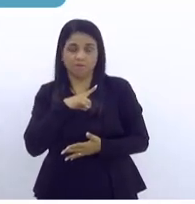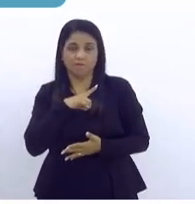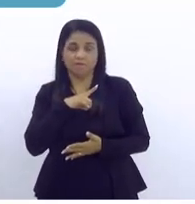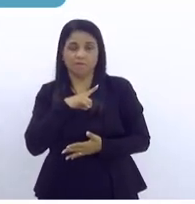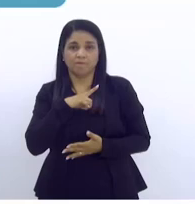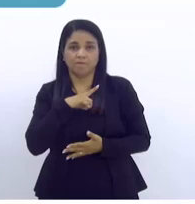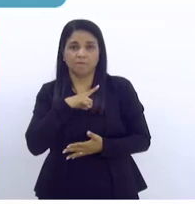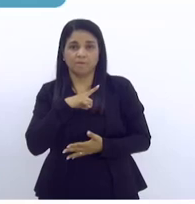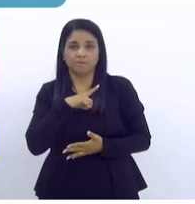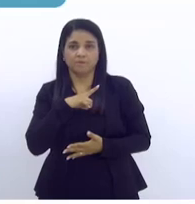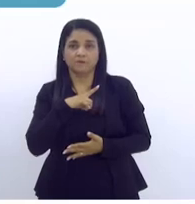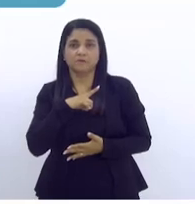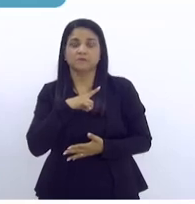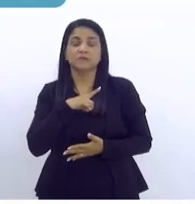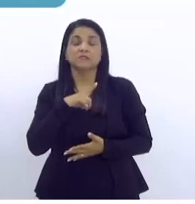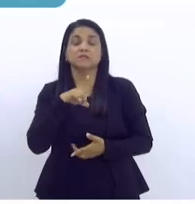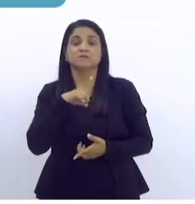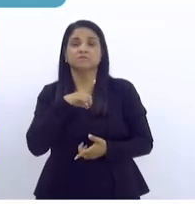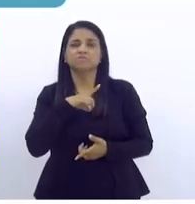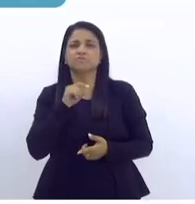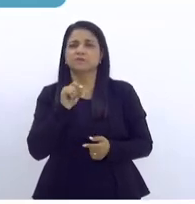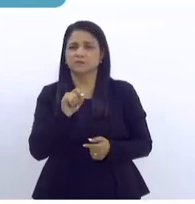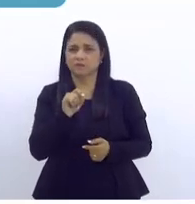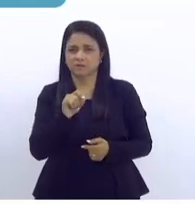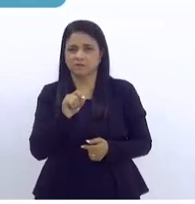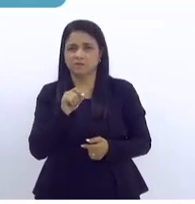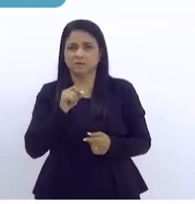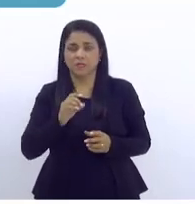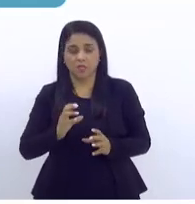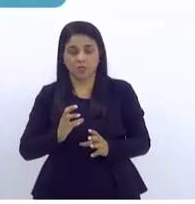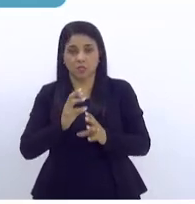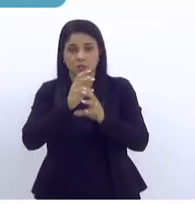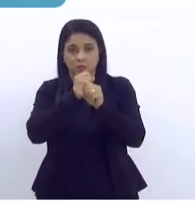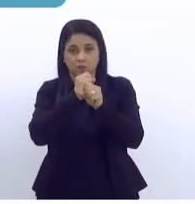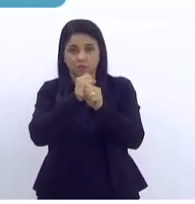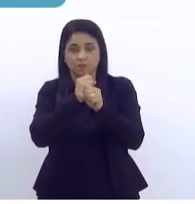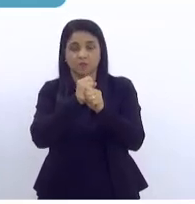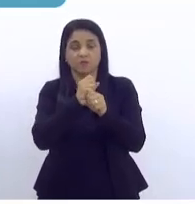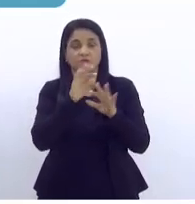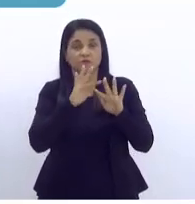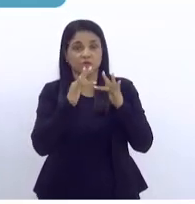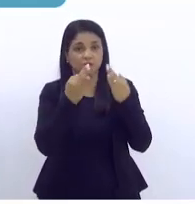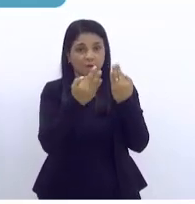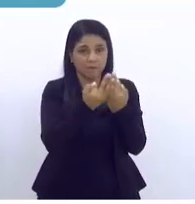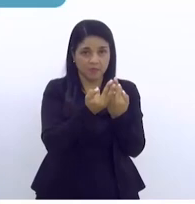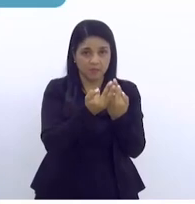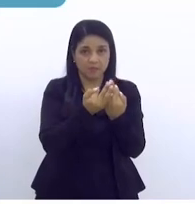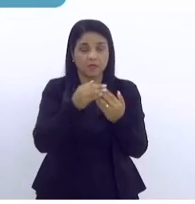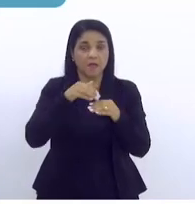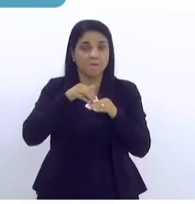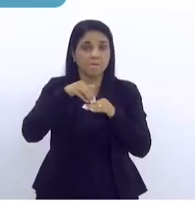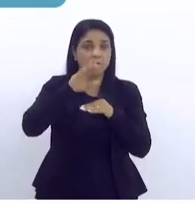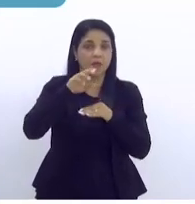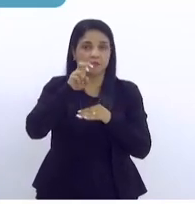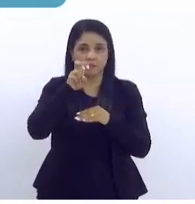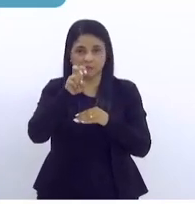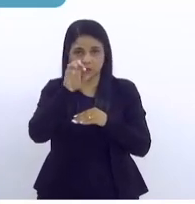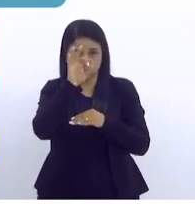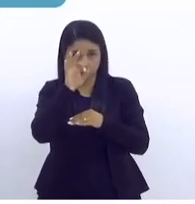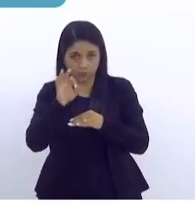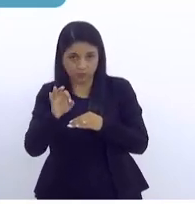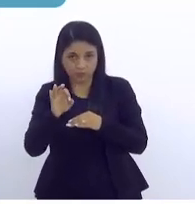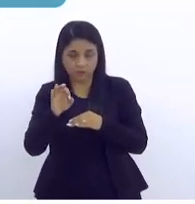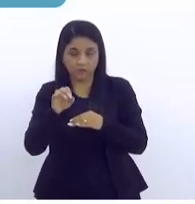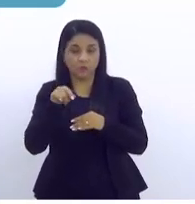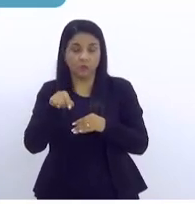eh se você chegar a o número de economias beneficiadas for acima de 5% né Eh o